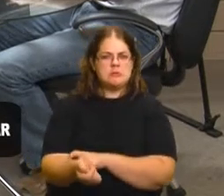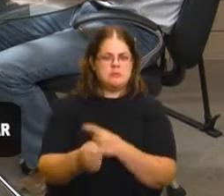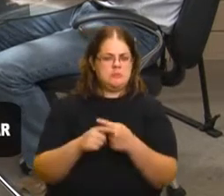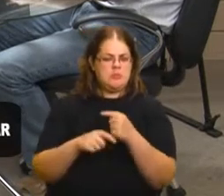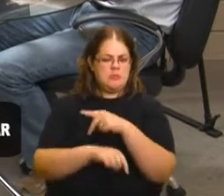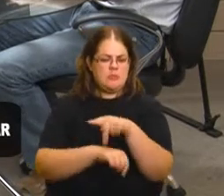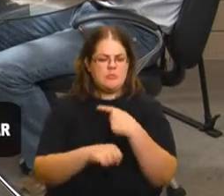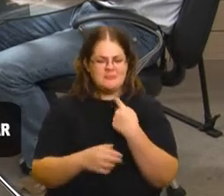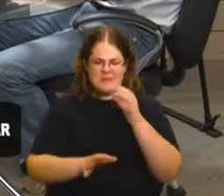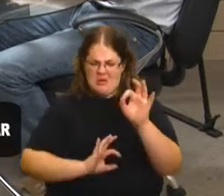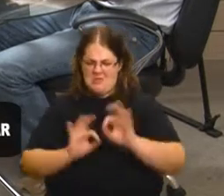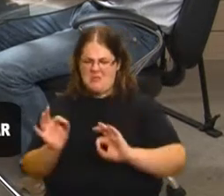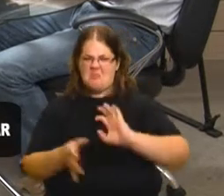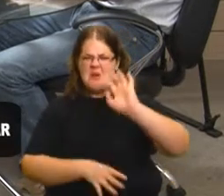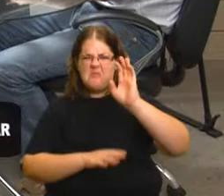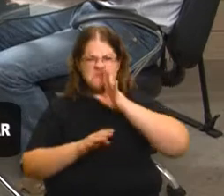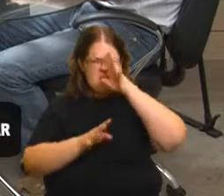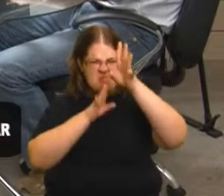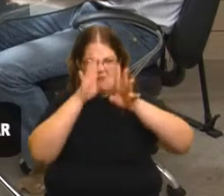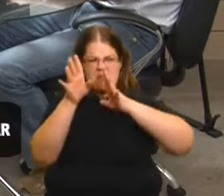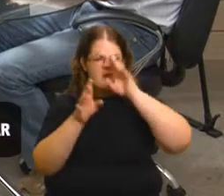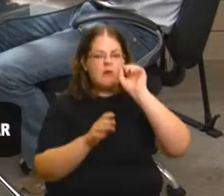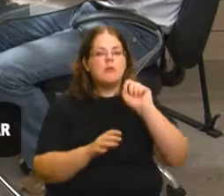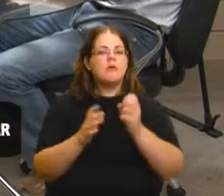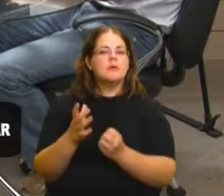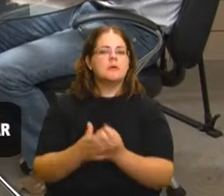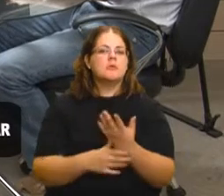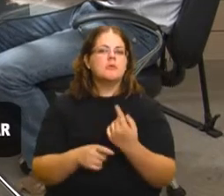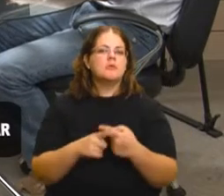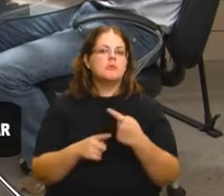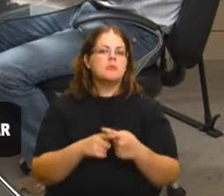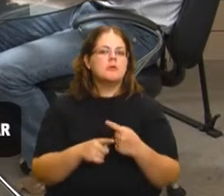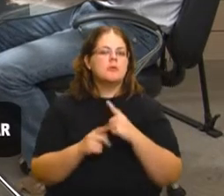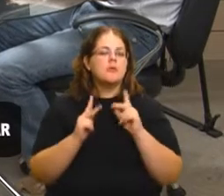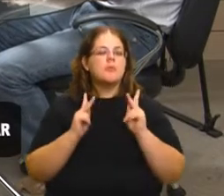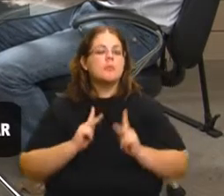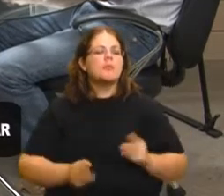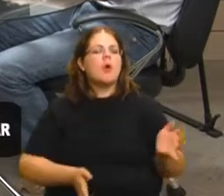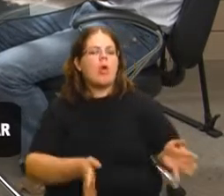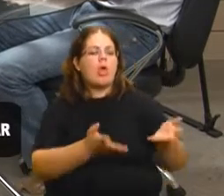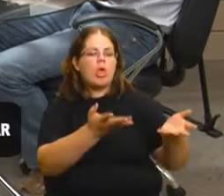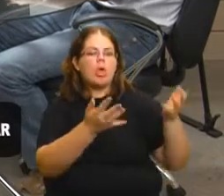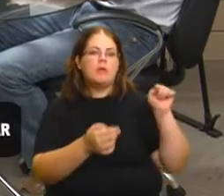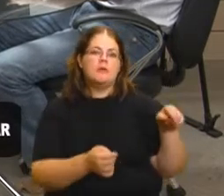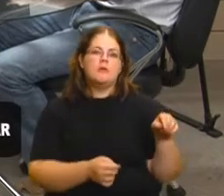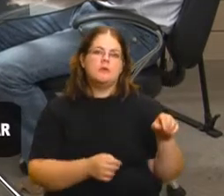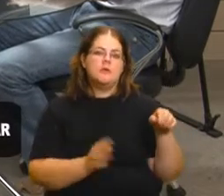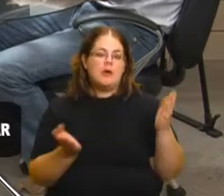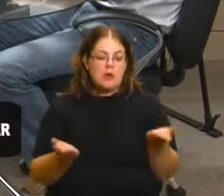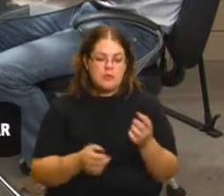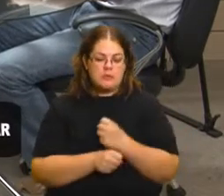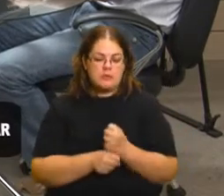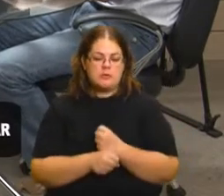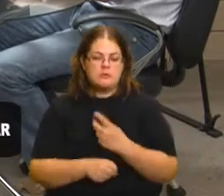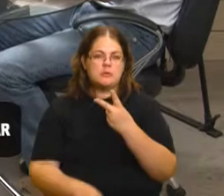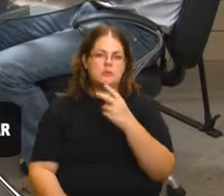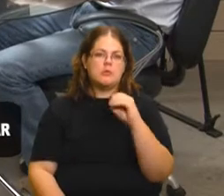estar desorganizado, essas questões podem acontecer. Foram motivados ou hoje,